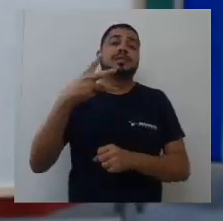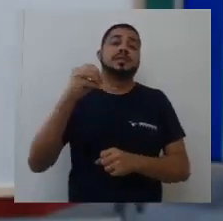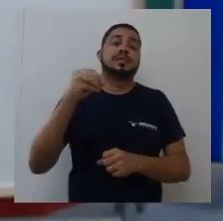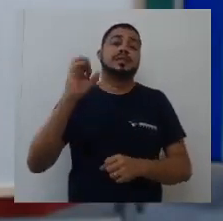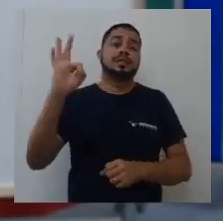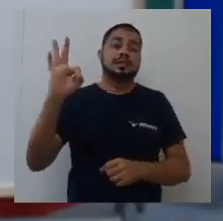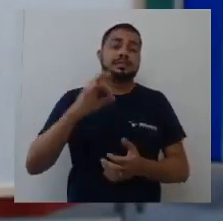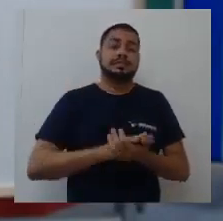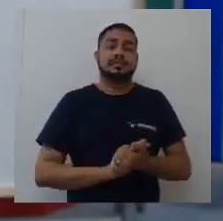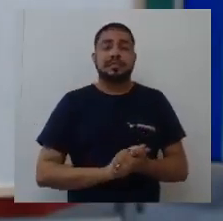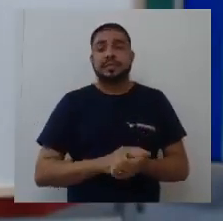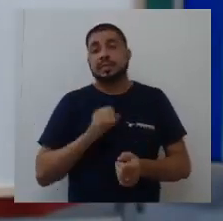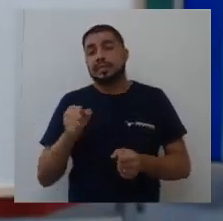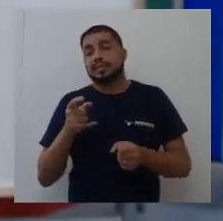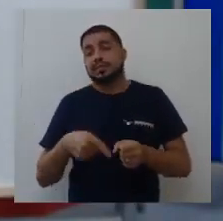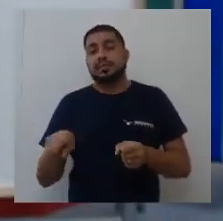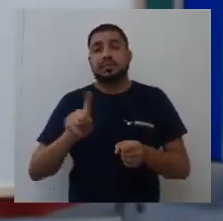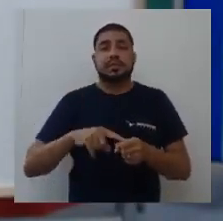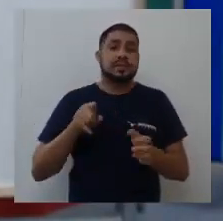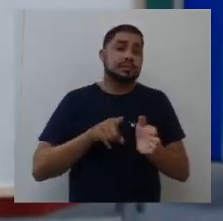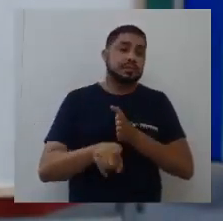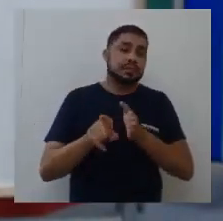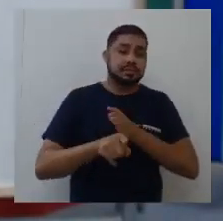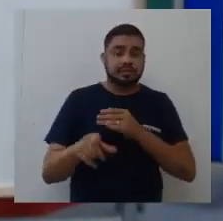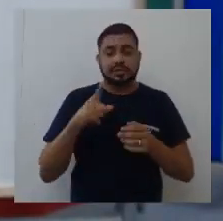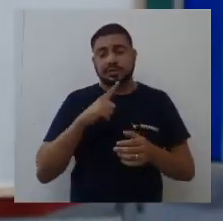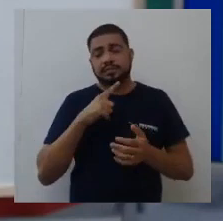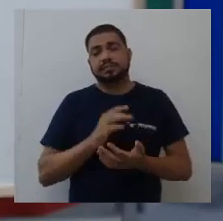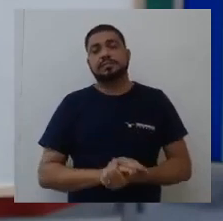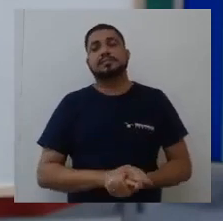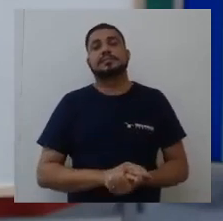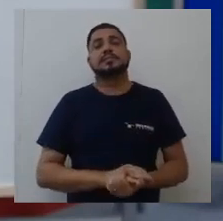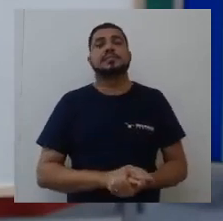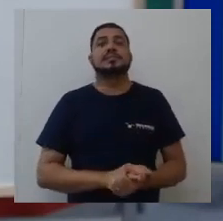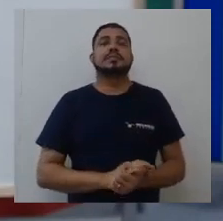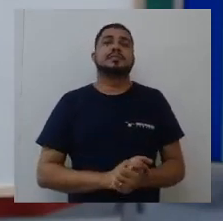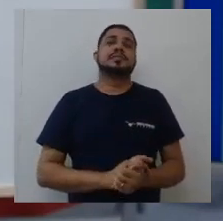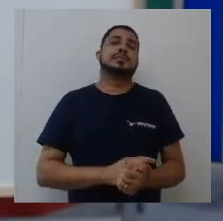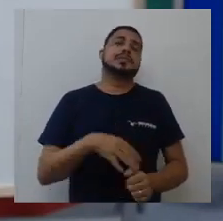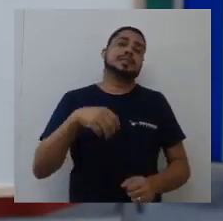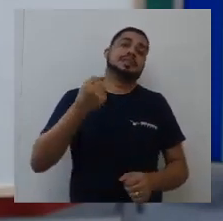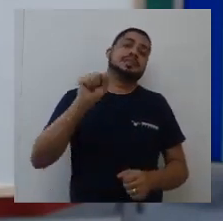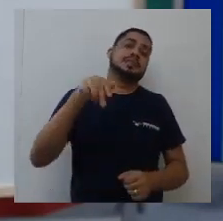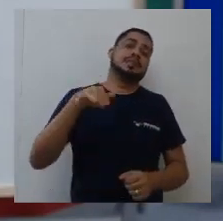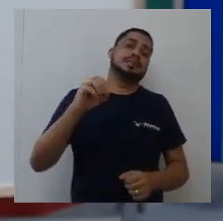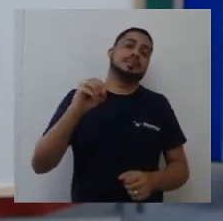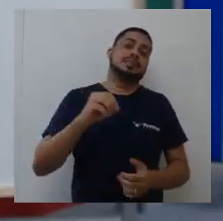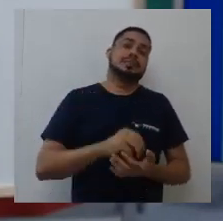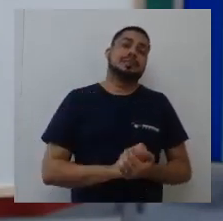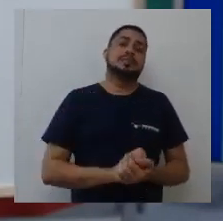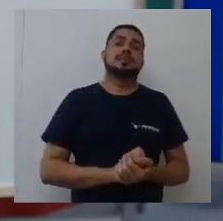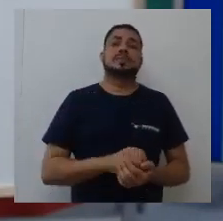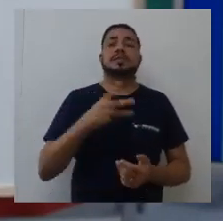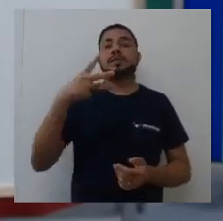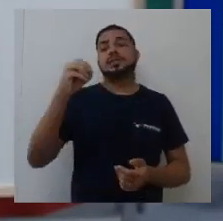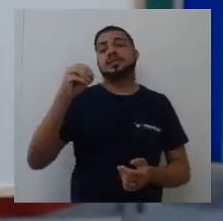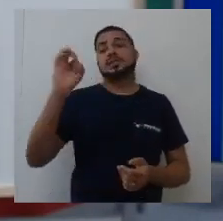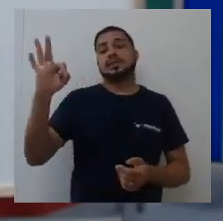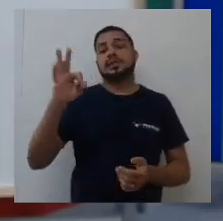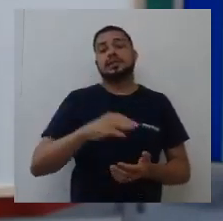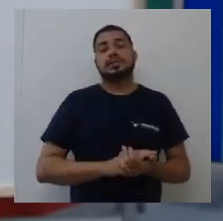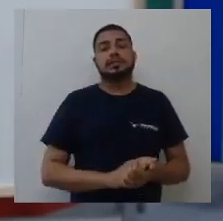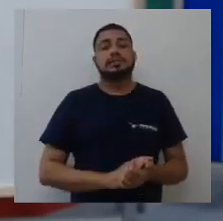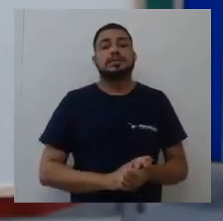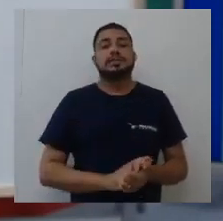graus. Se a gente voltar lá na questão, a gente vai ter assim, vê. Seno de 30 graus,